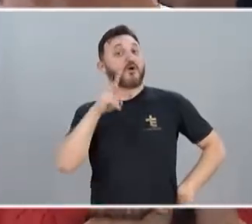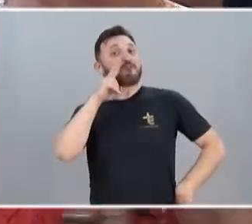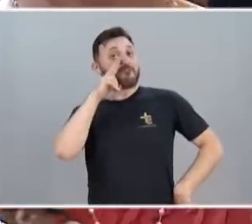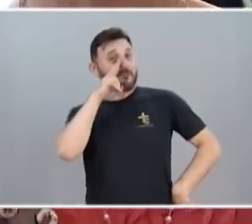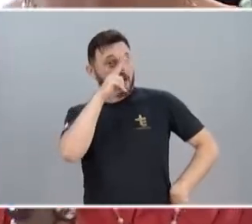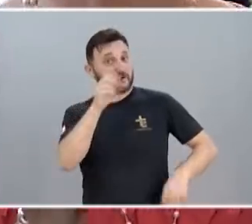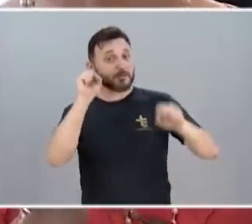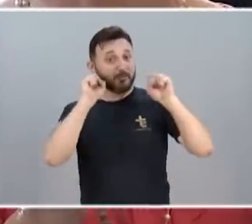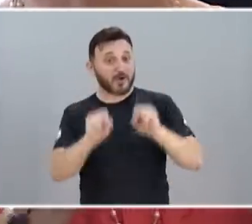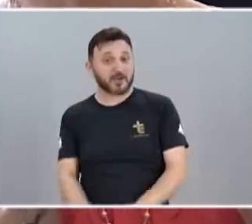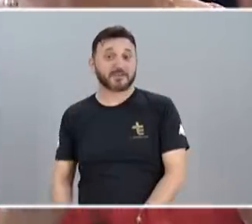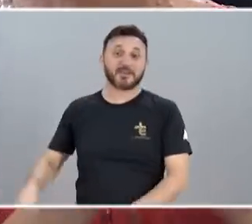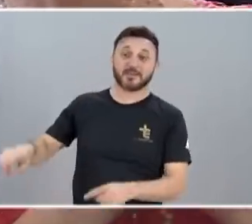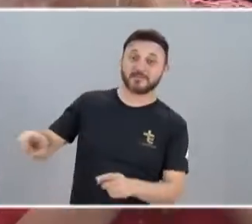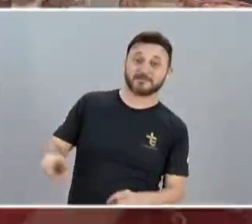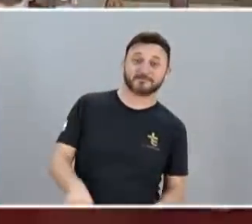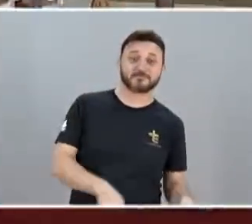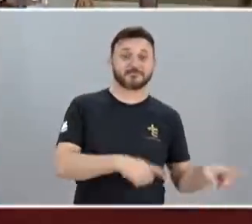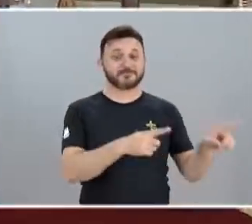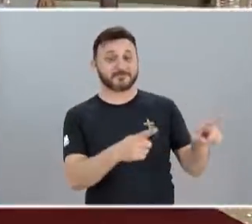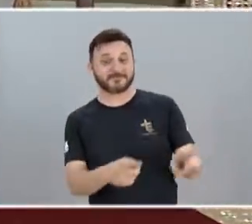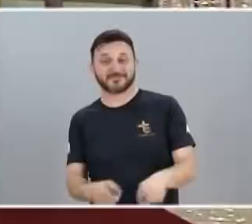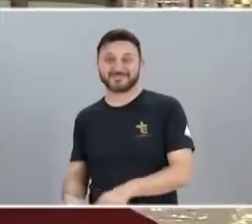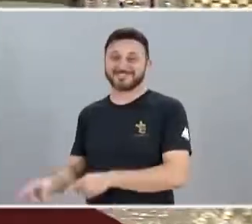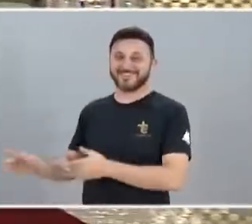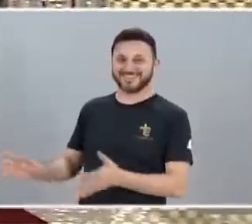Soberano Deus, faltou medinha.